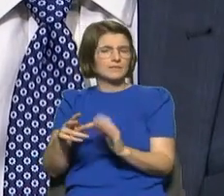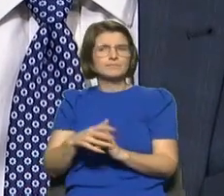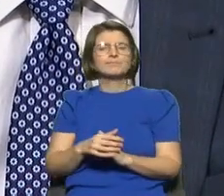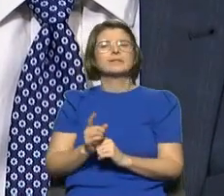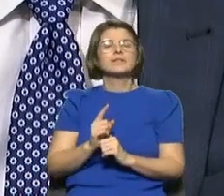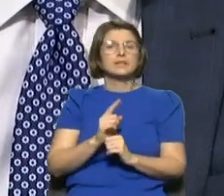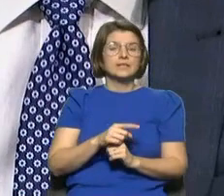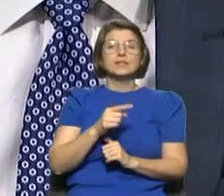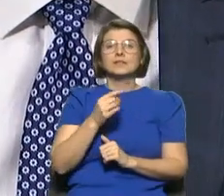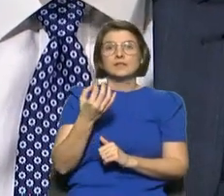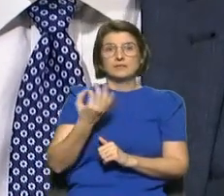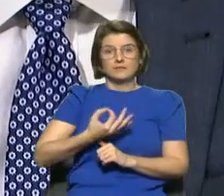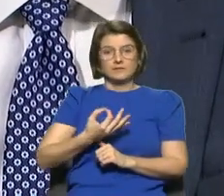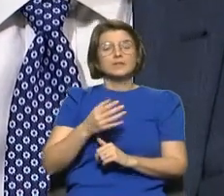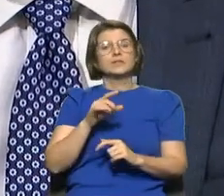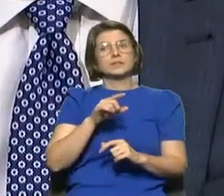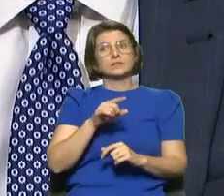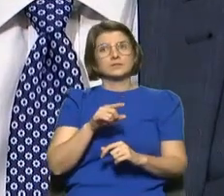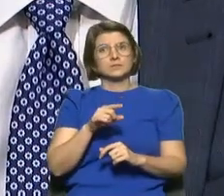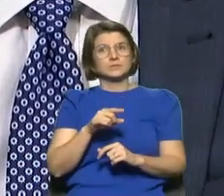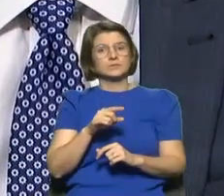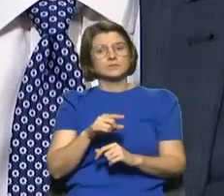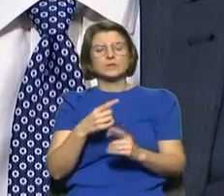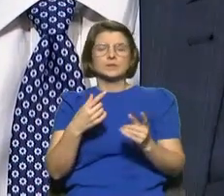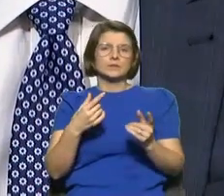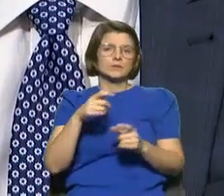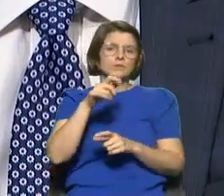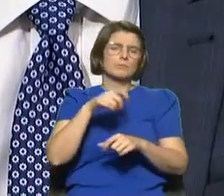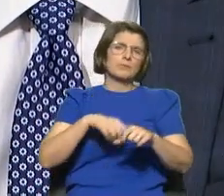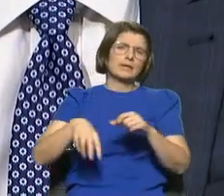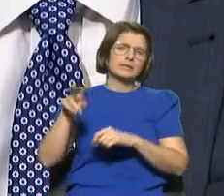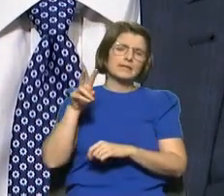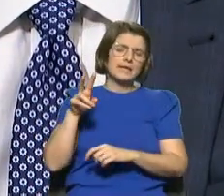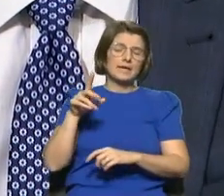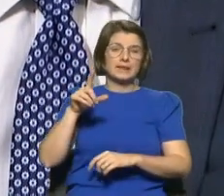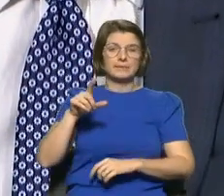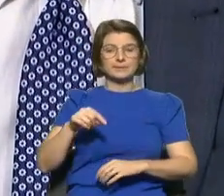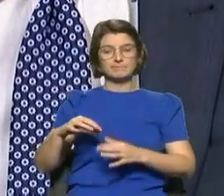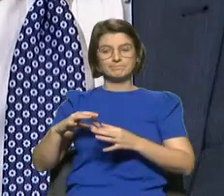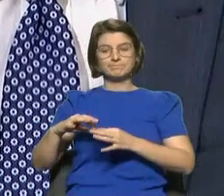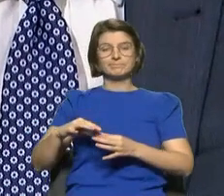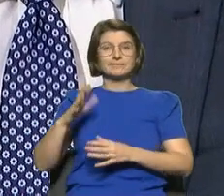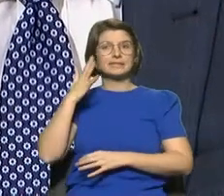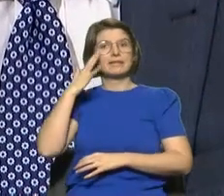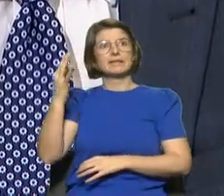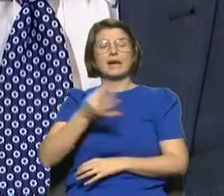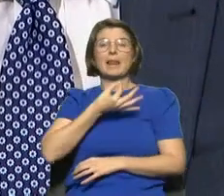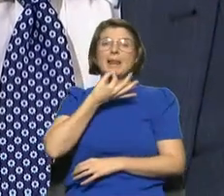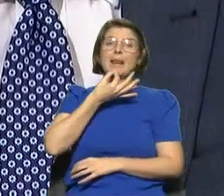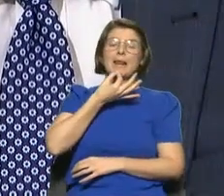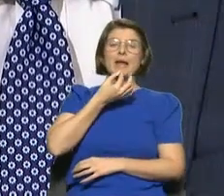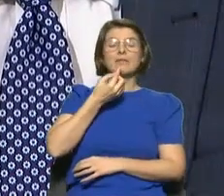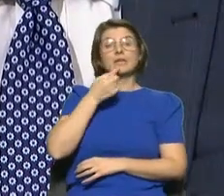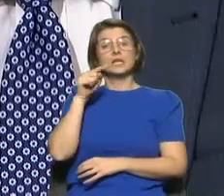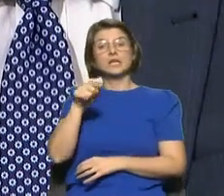legislatura ou não que é também uma teoria que o PSD e os seus aliados tentam vender que é isto tudo isto